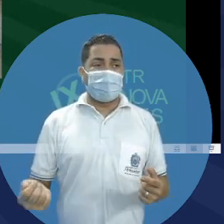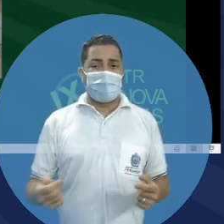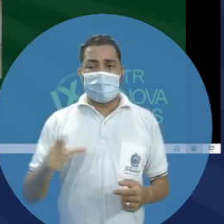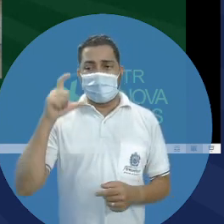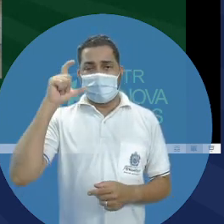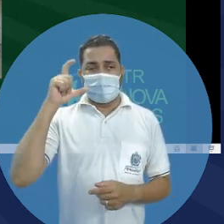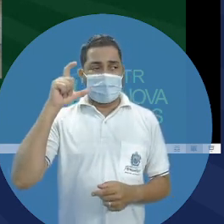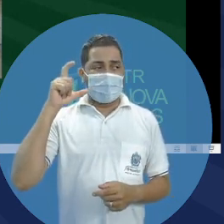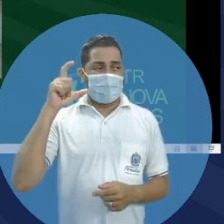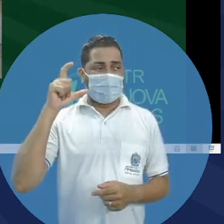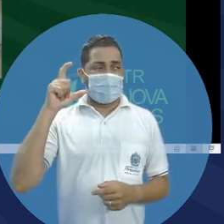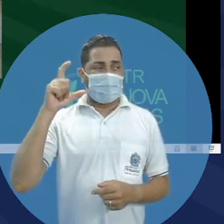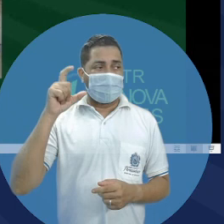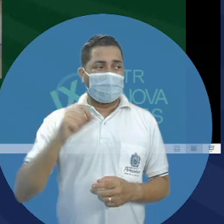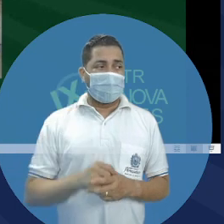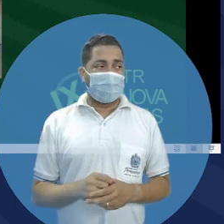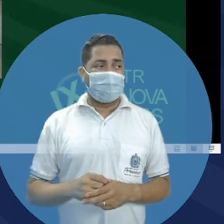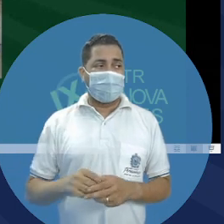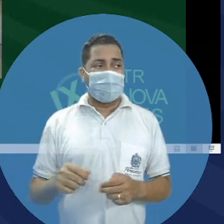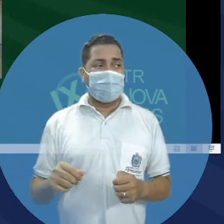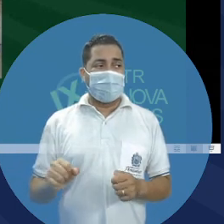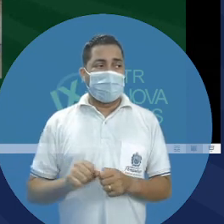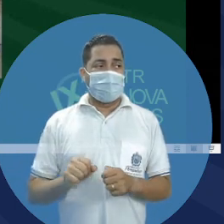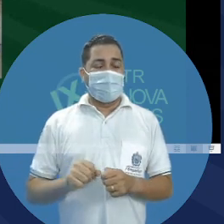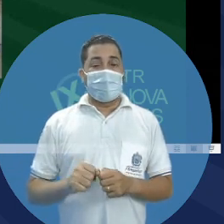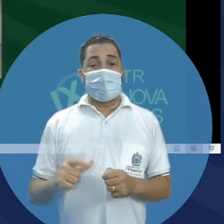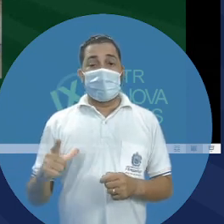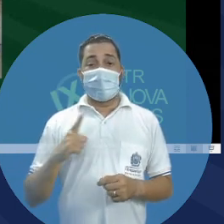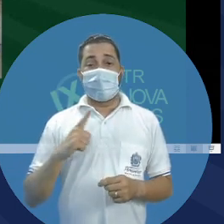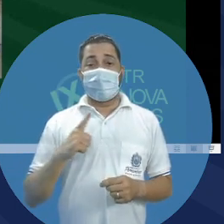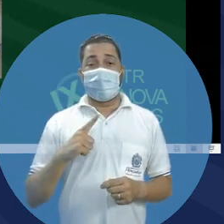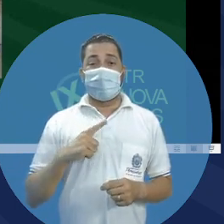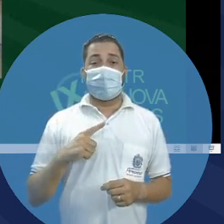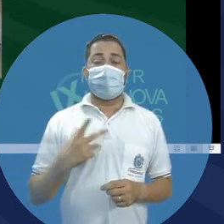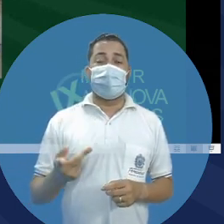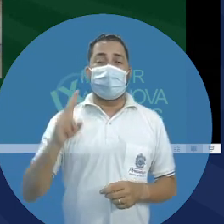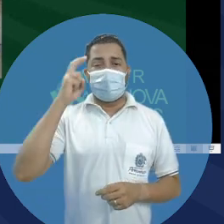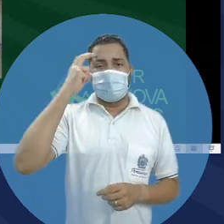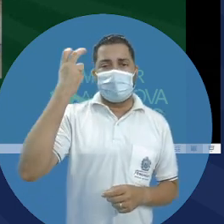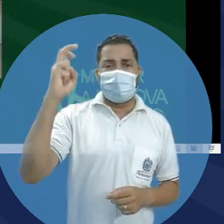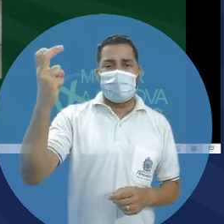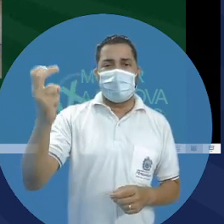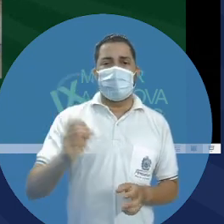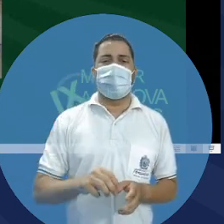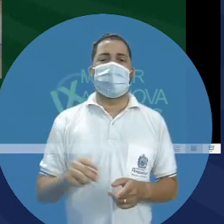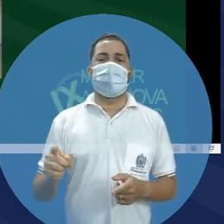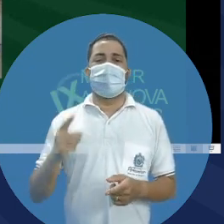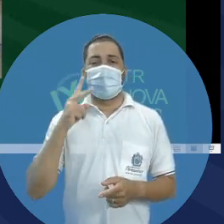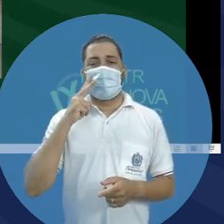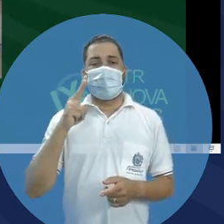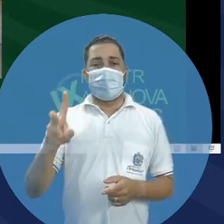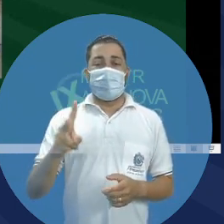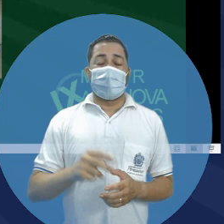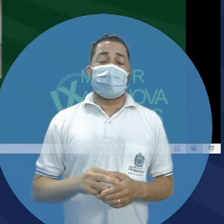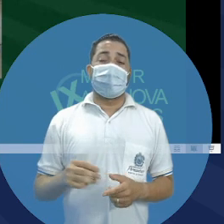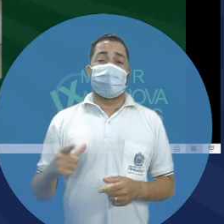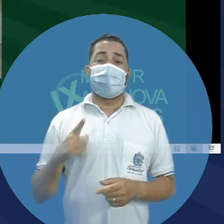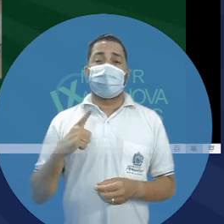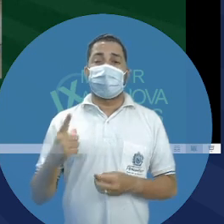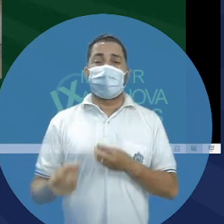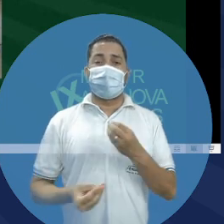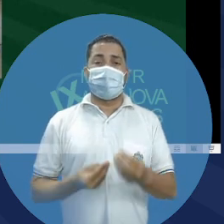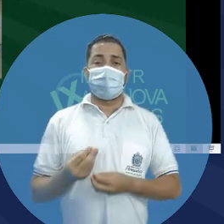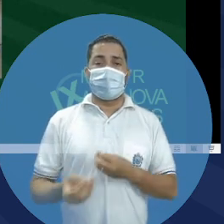meninas, ela ainda assim, devido à sua cultura, vindo do patriarcado, vindo de uma família mais